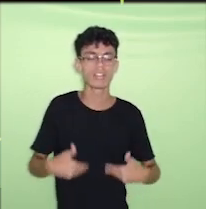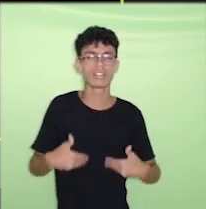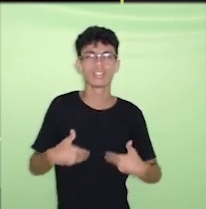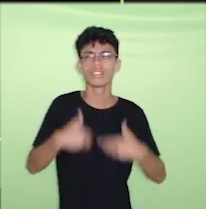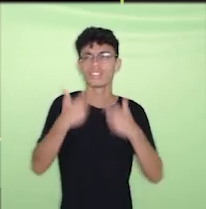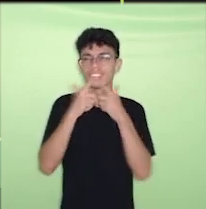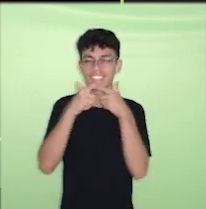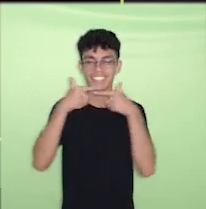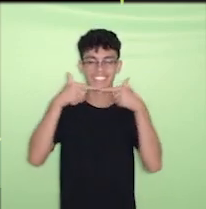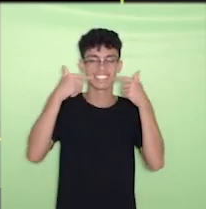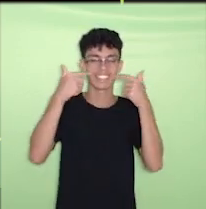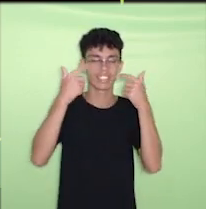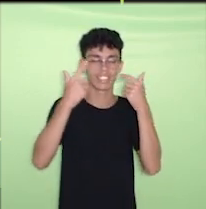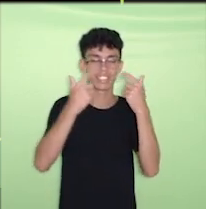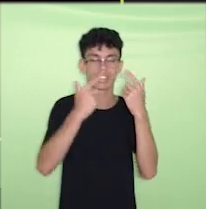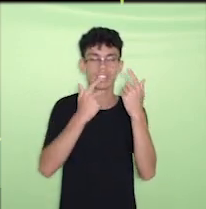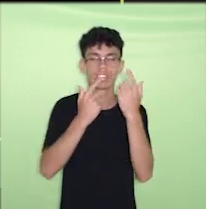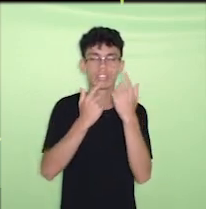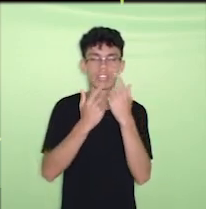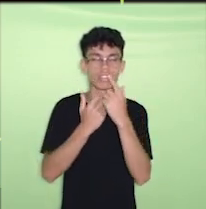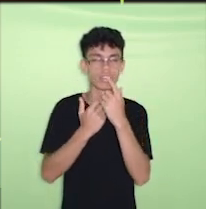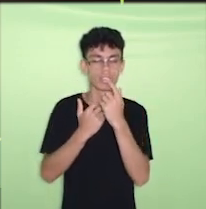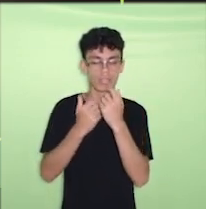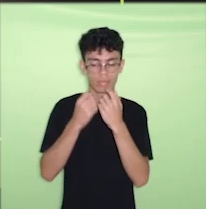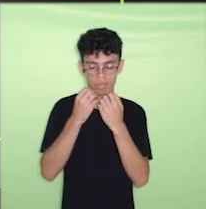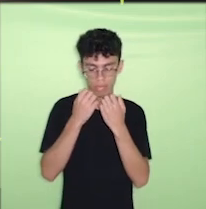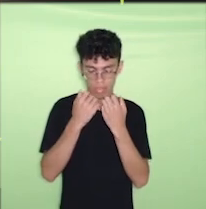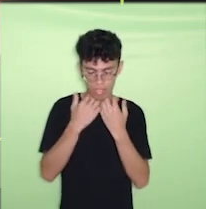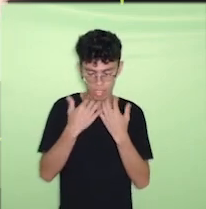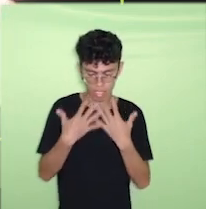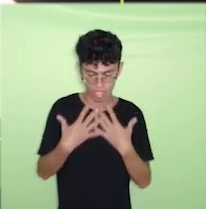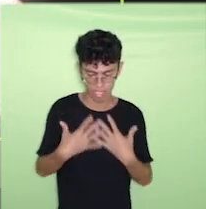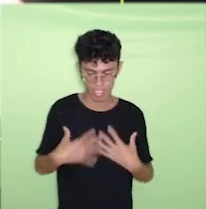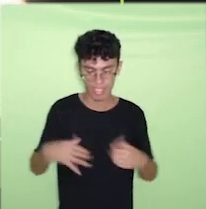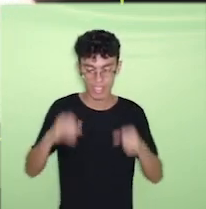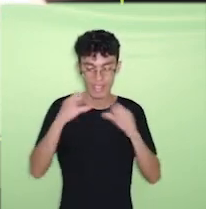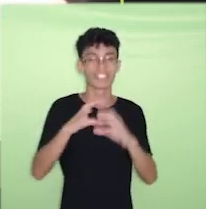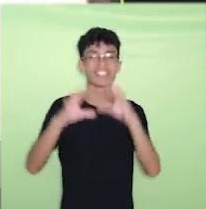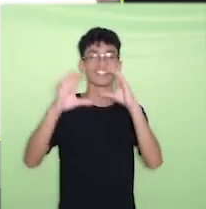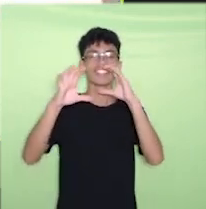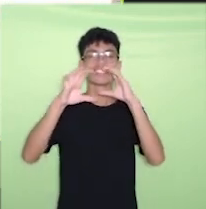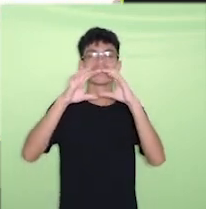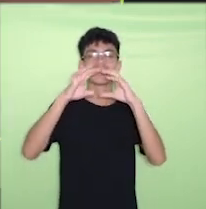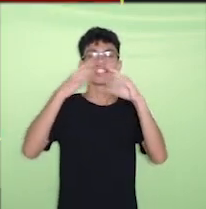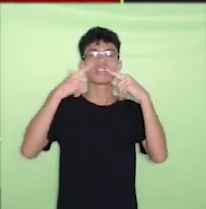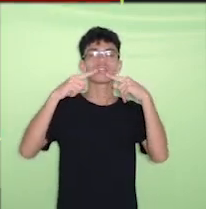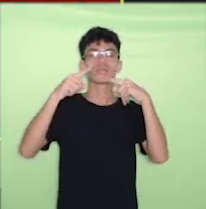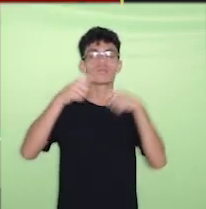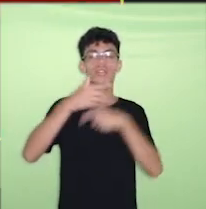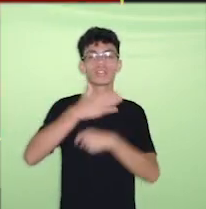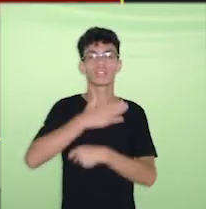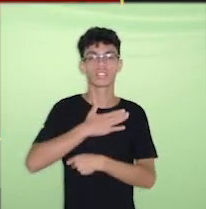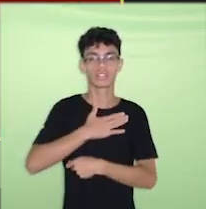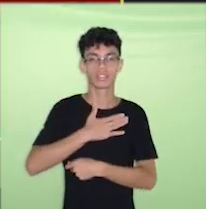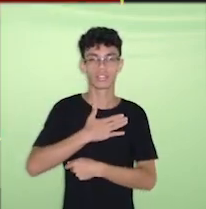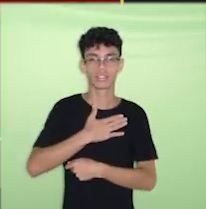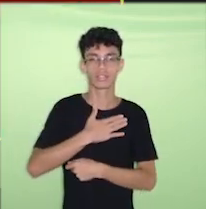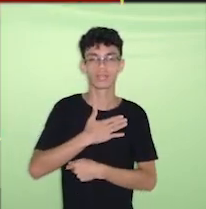rindo um riso de sangue. Se pudesse abri-la para cantar o meu canto.